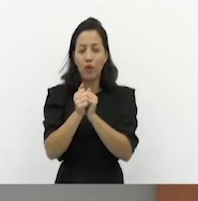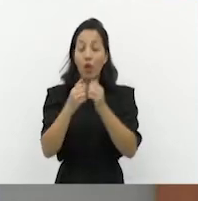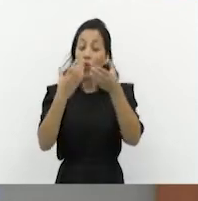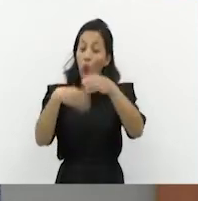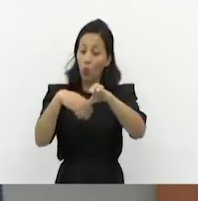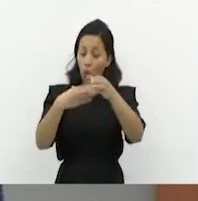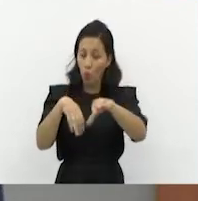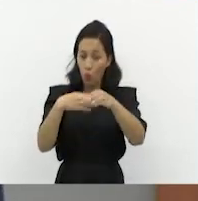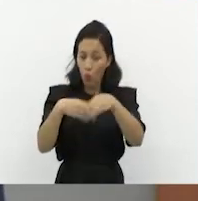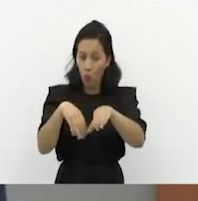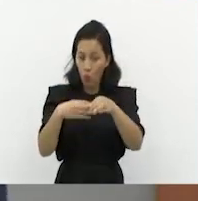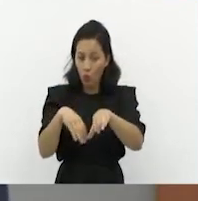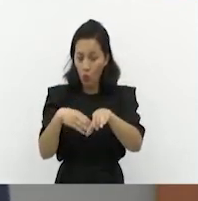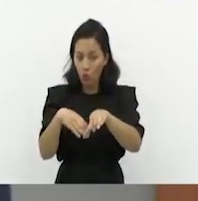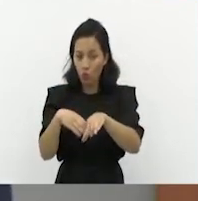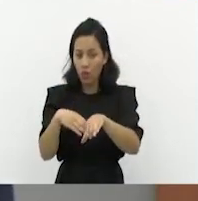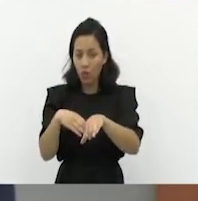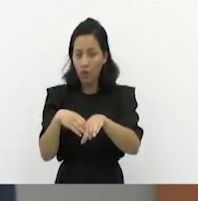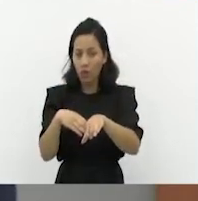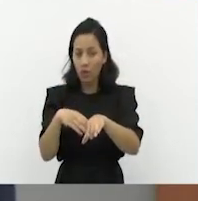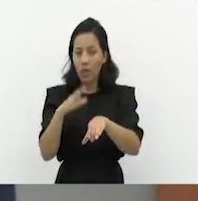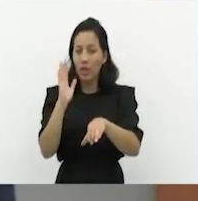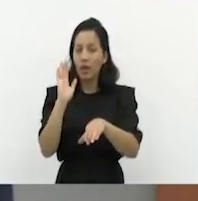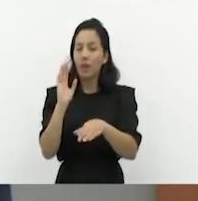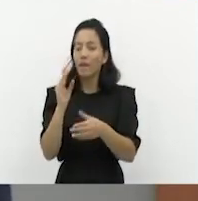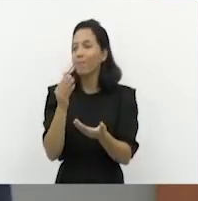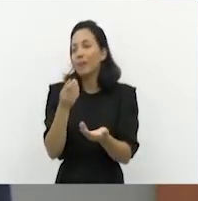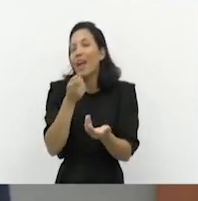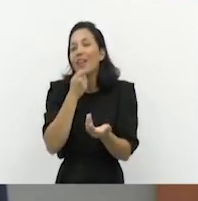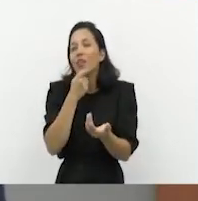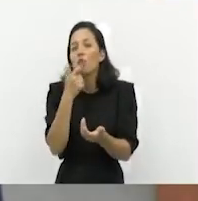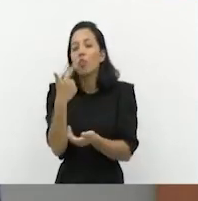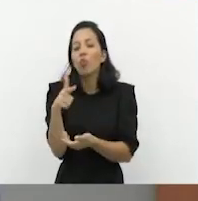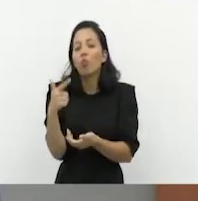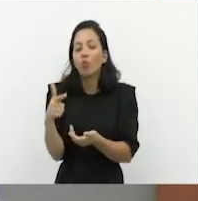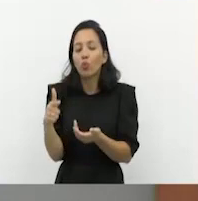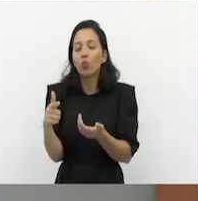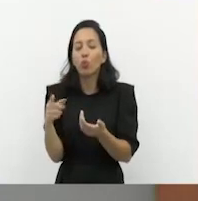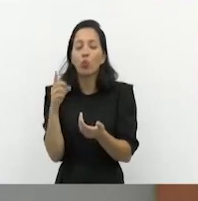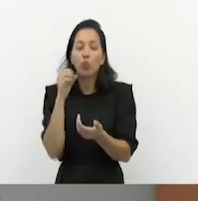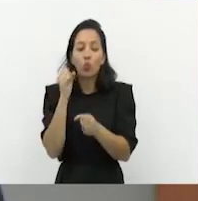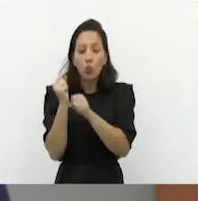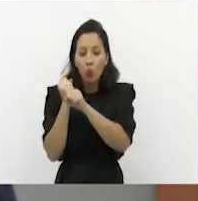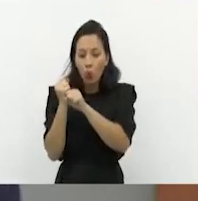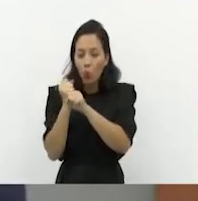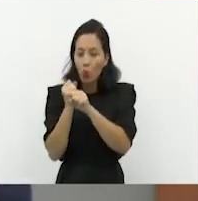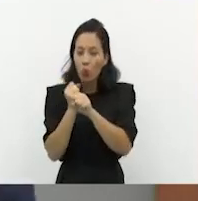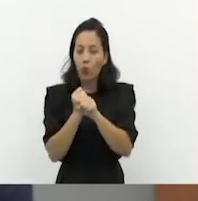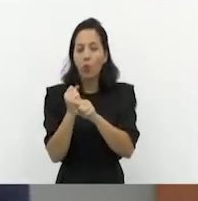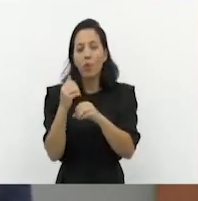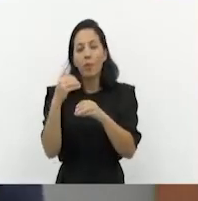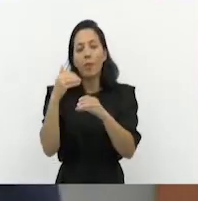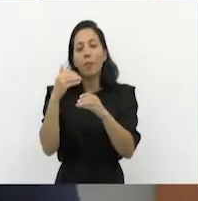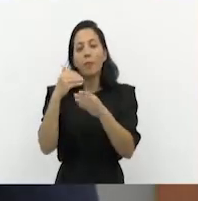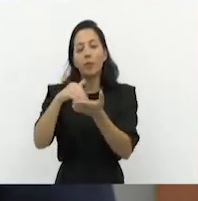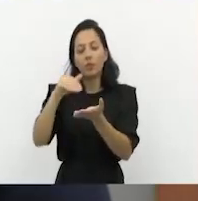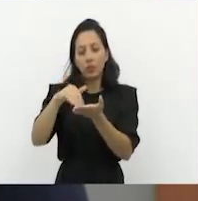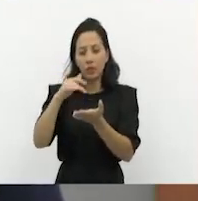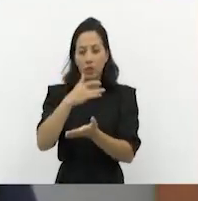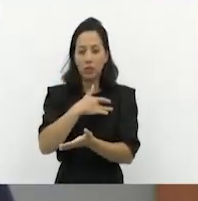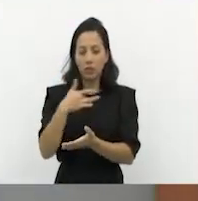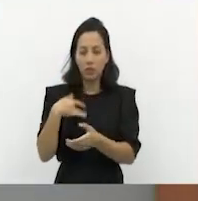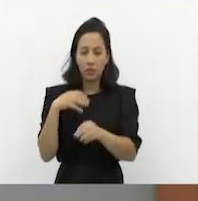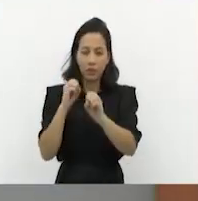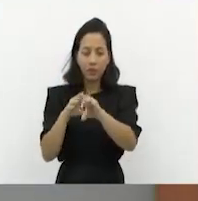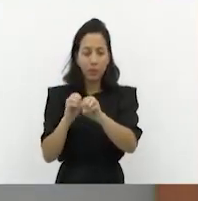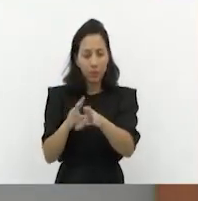público, que está sendo descumprido sumariamente pela Secretaria de Estado de Educação, e